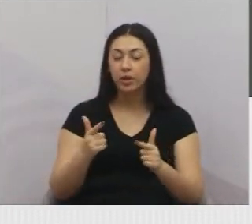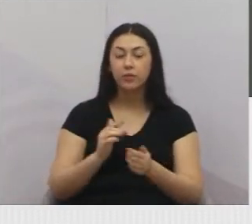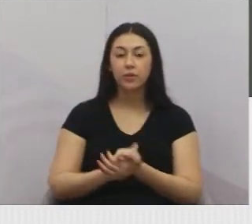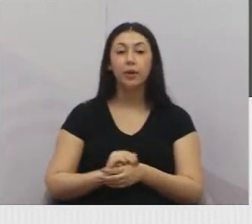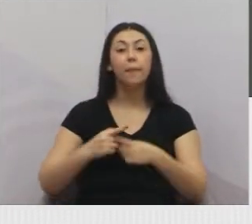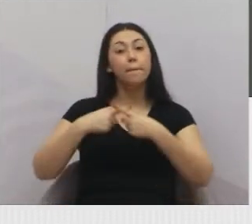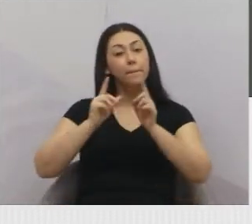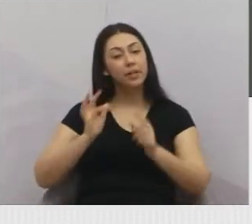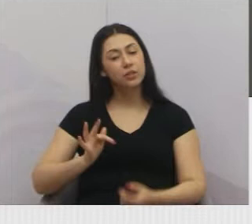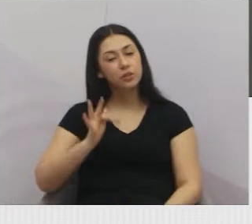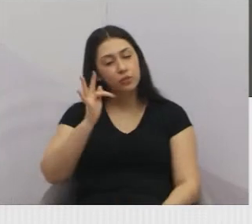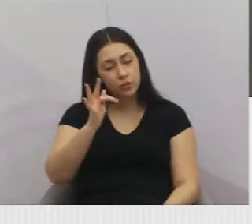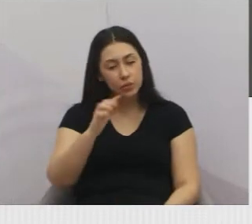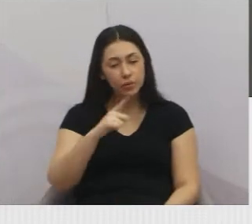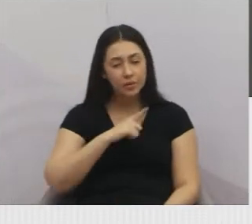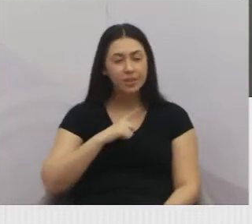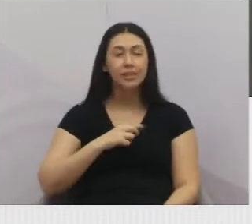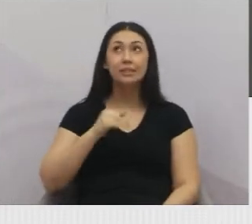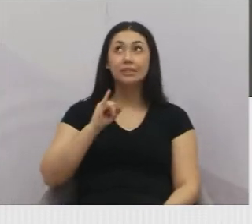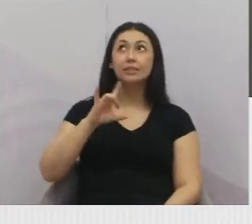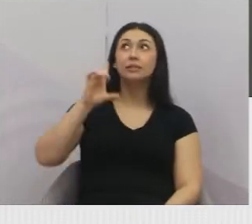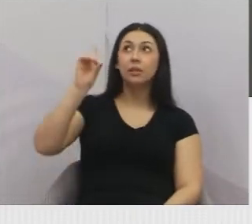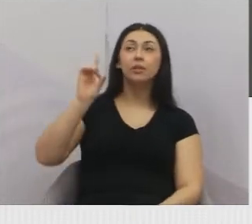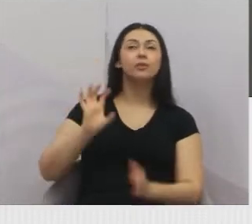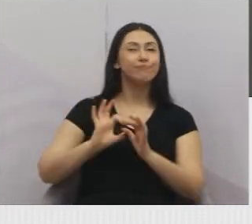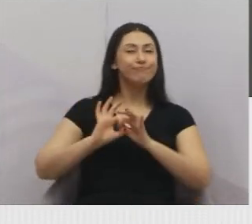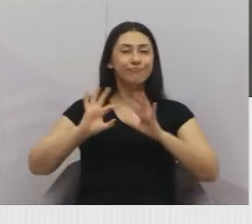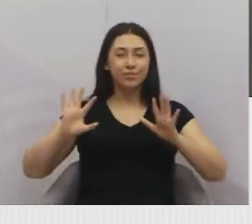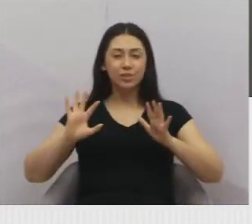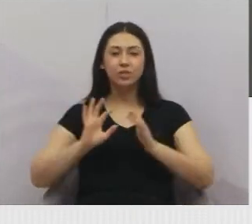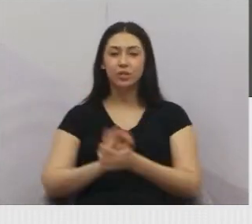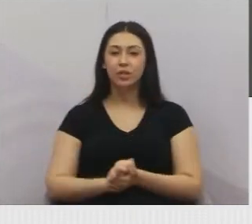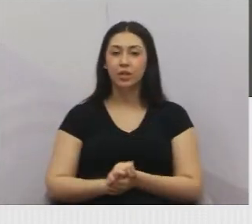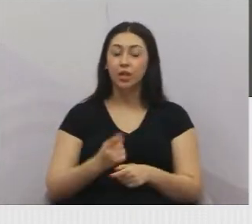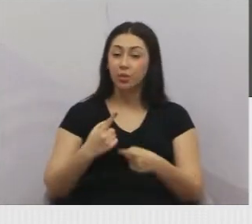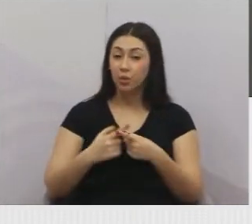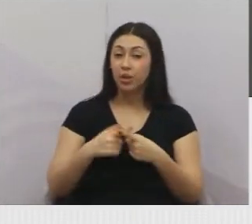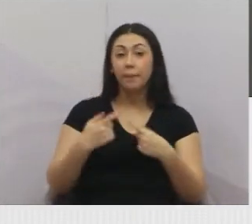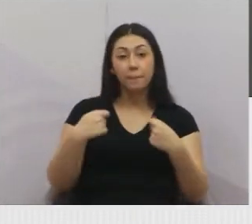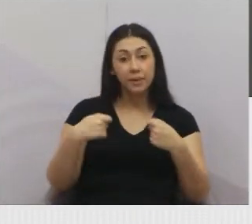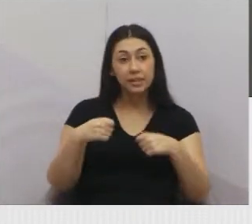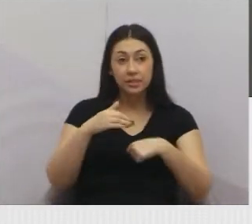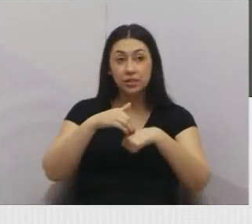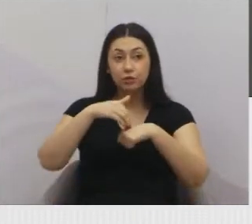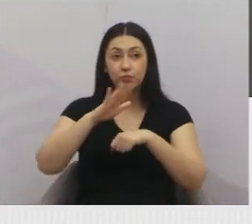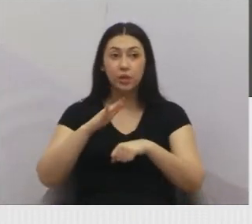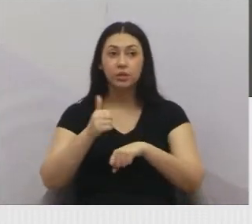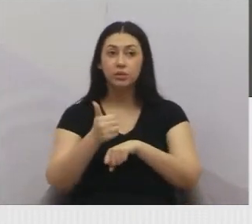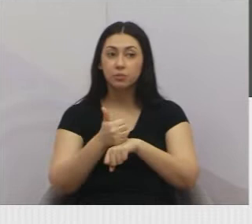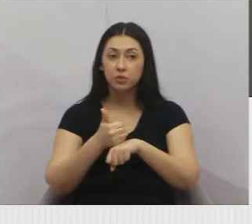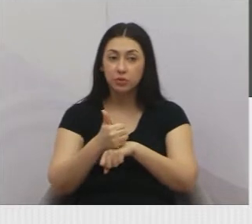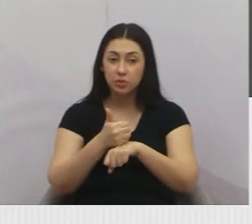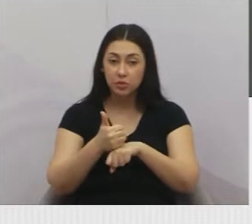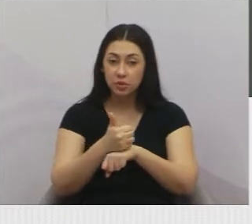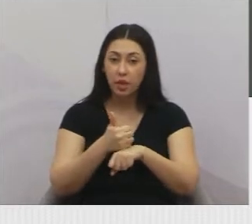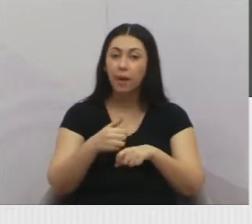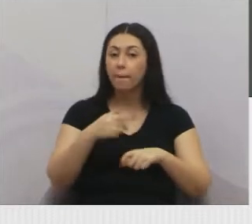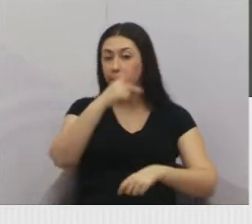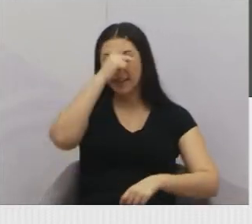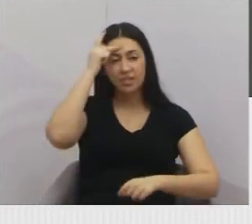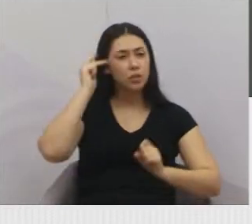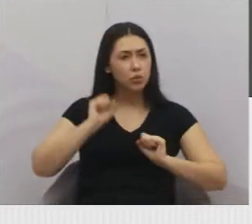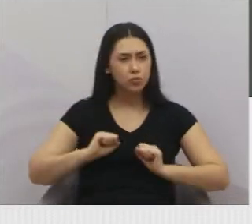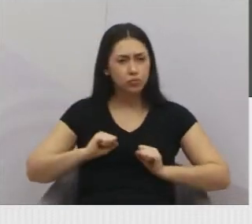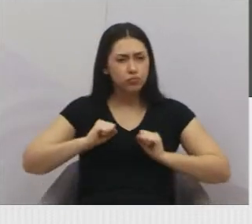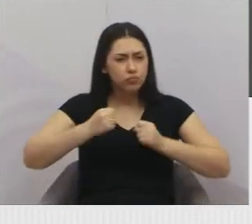mas teremos, né, em breve, se Deus quiser, para recompor até o quadro de funcionários, de pessoas que carregam o piano e levam